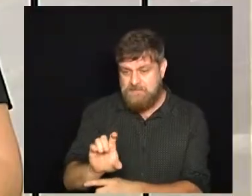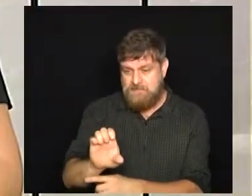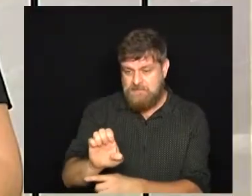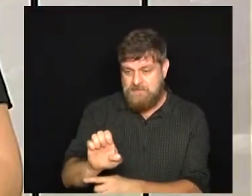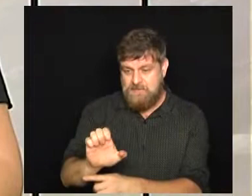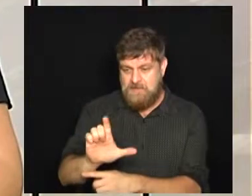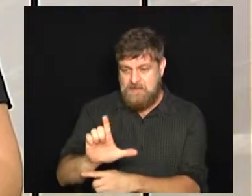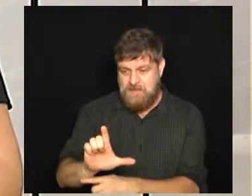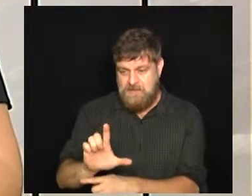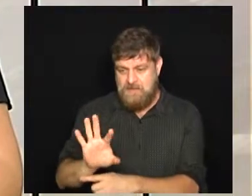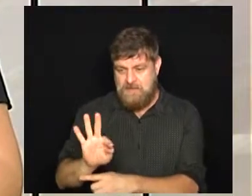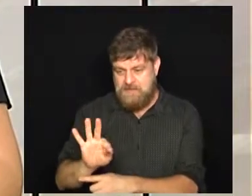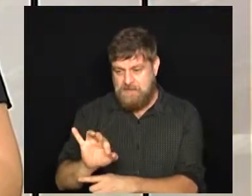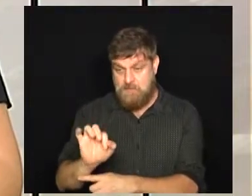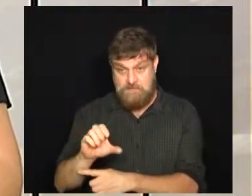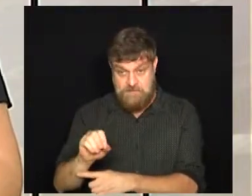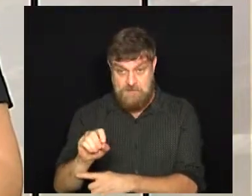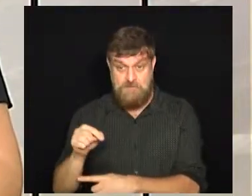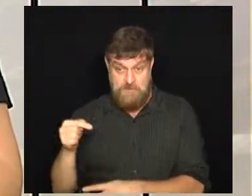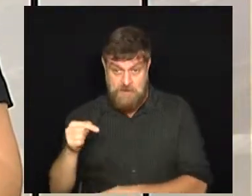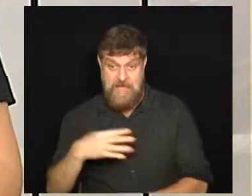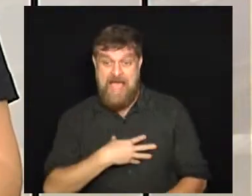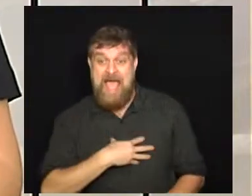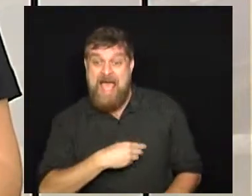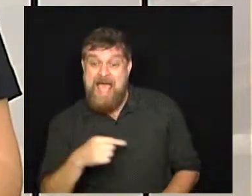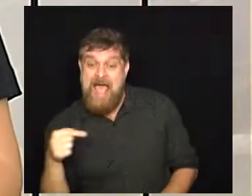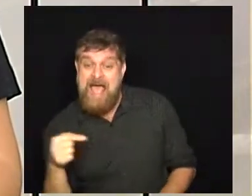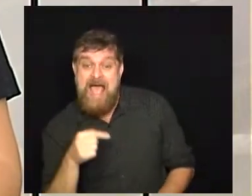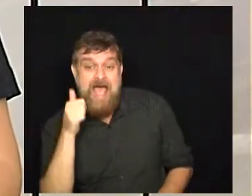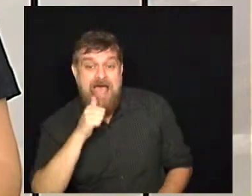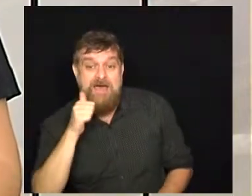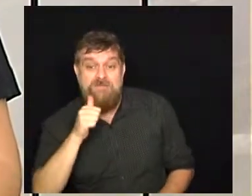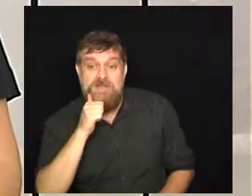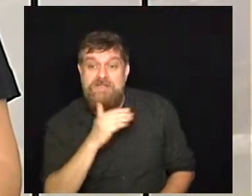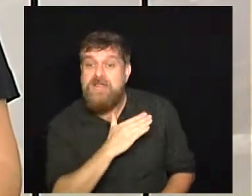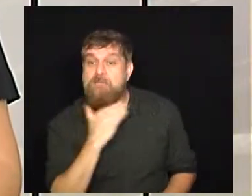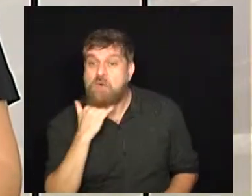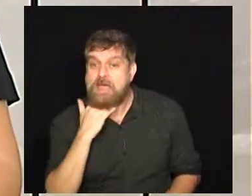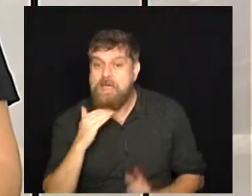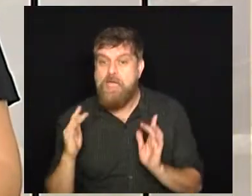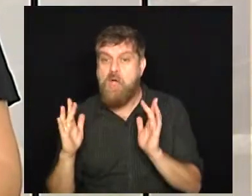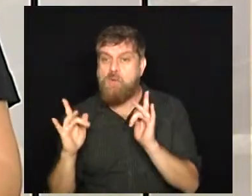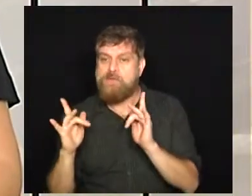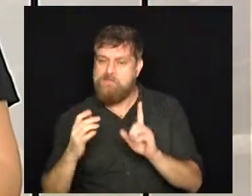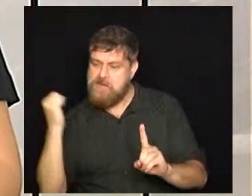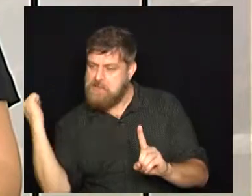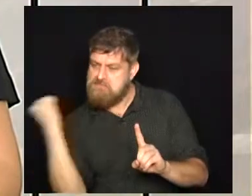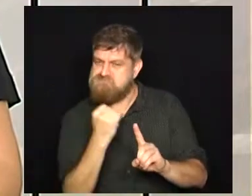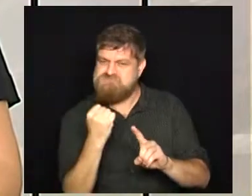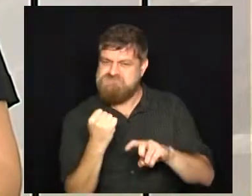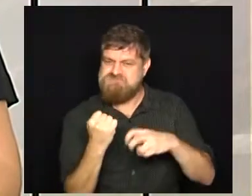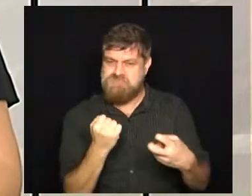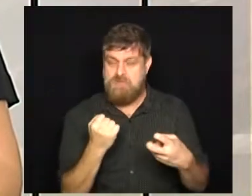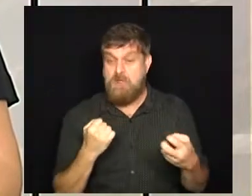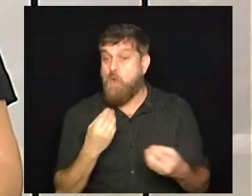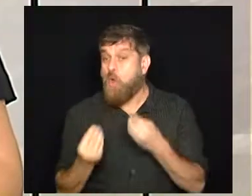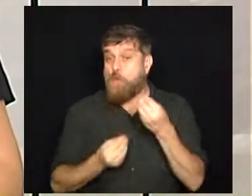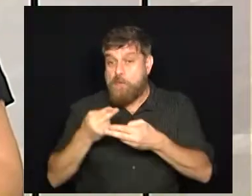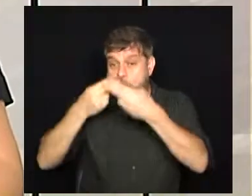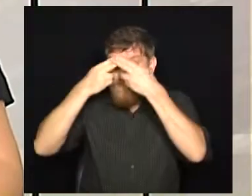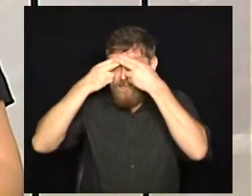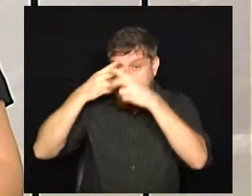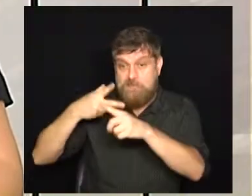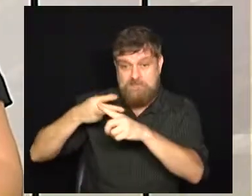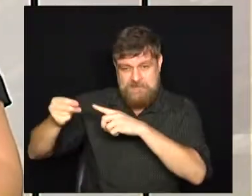filha morta pelo namorado e agora ele está buscando formas de superar esse trauma. Vamos ver na reportagem da